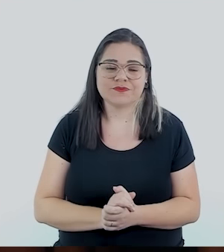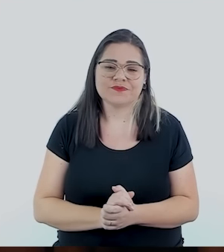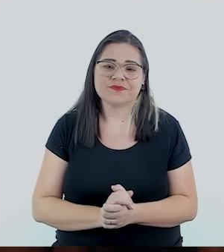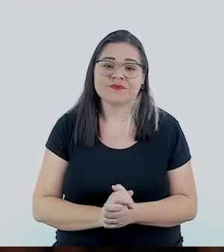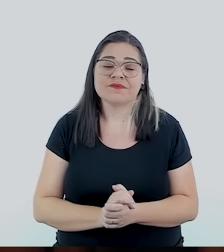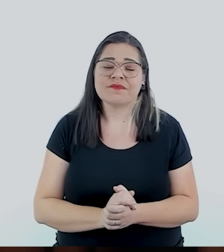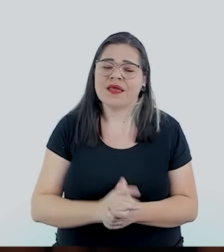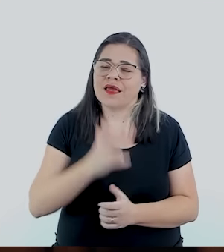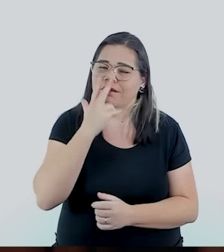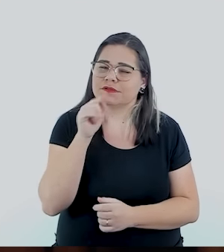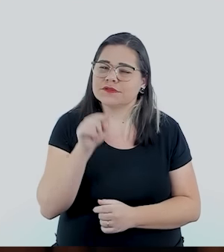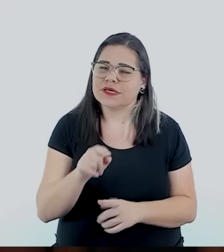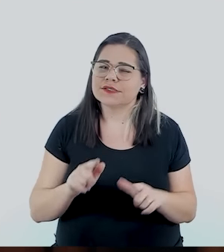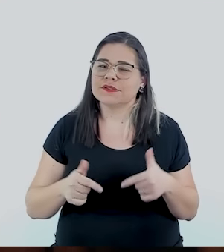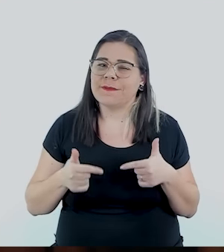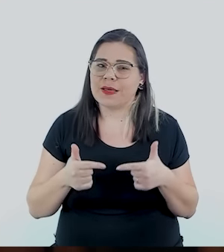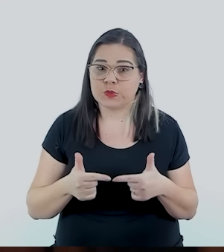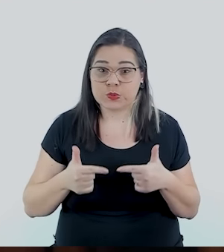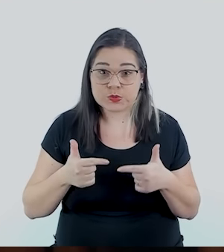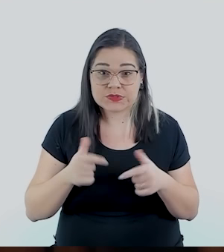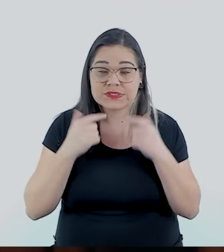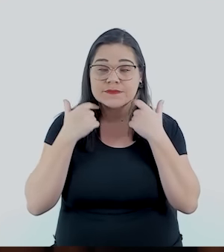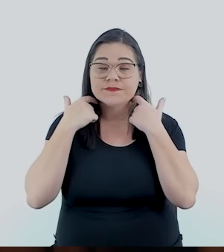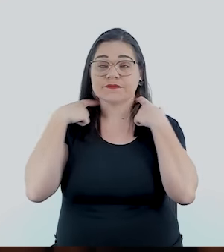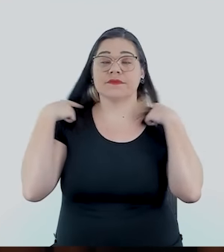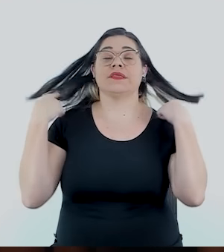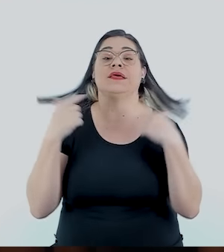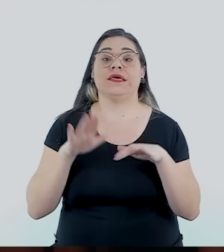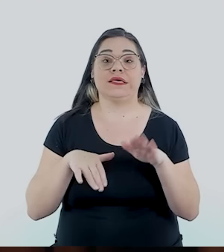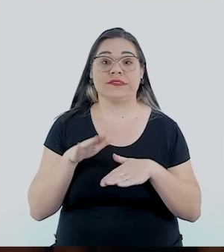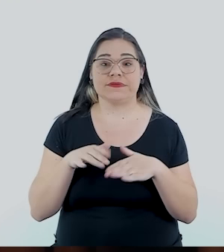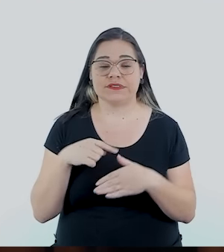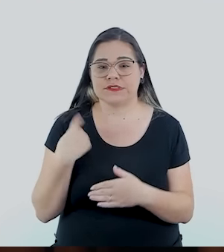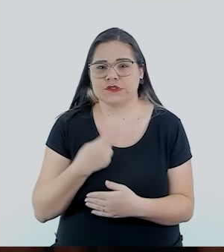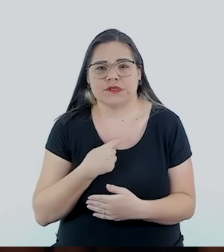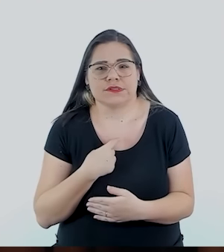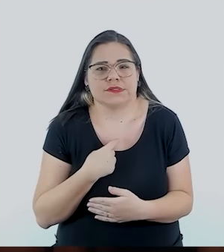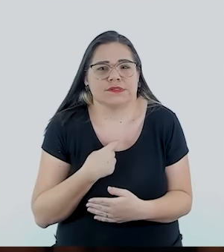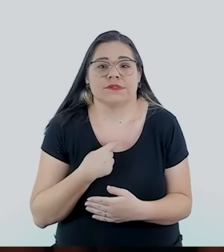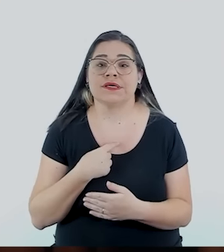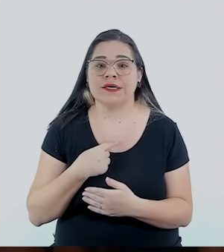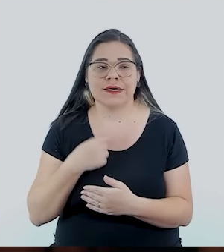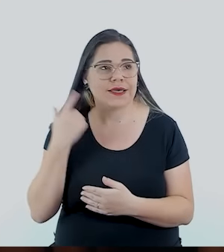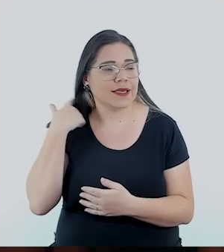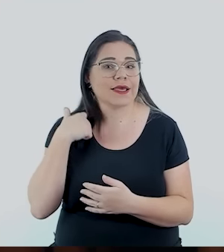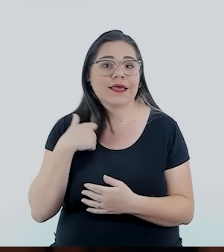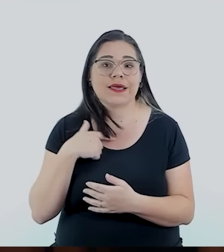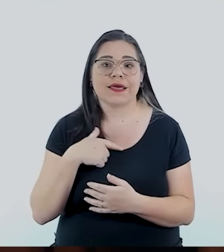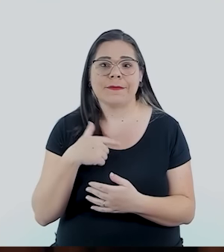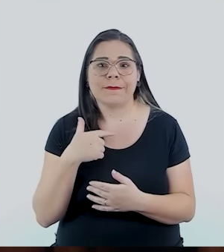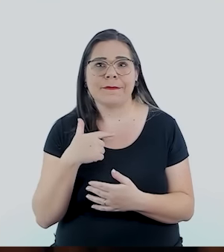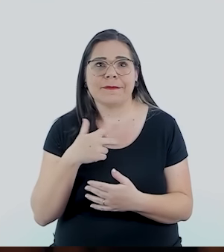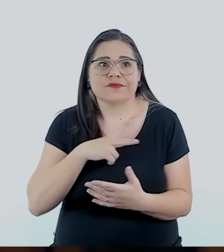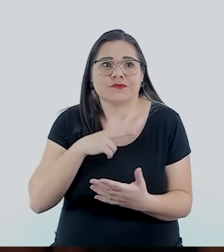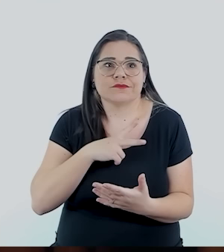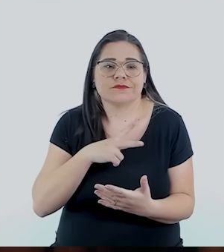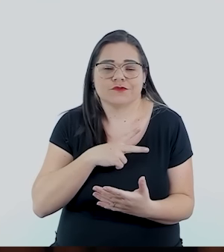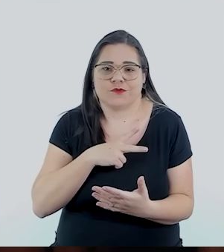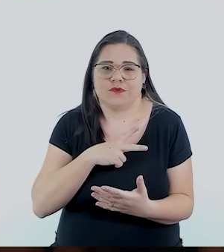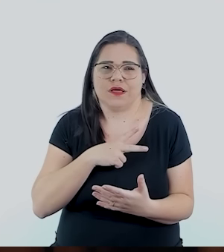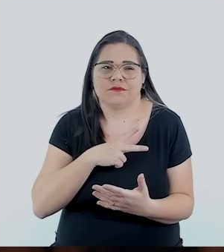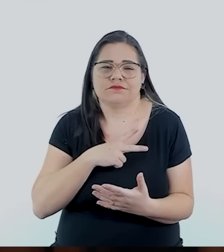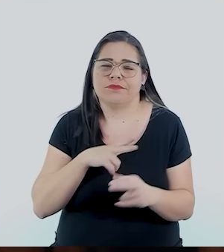bandeira que que a gente muitas vezes se dá conta eh acaba sendo quando é né de forma pessoal muitas vezes por uma